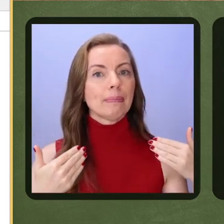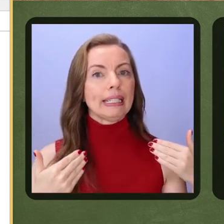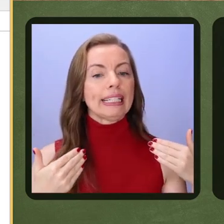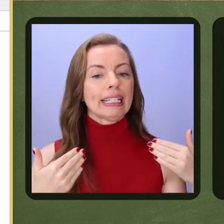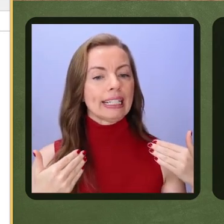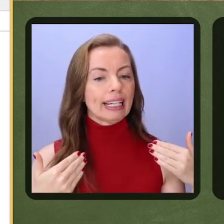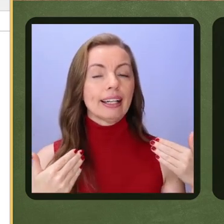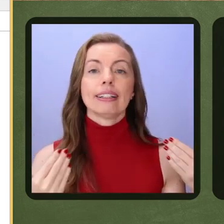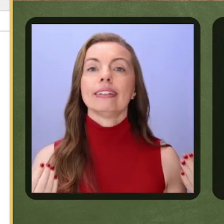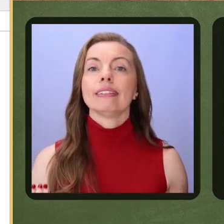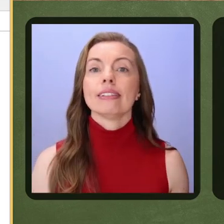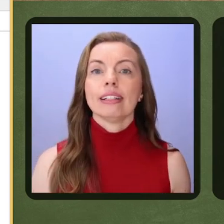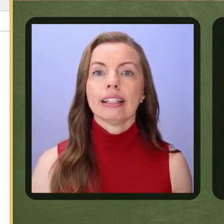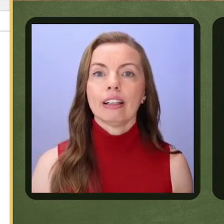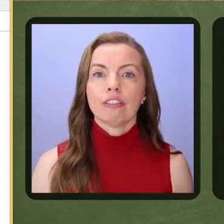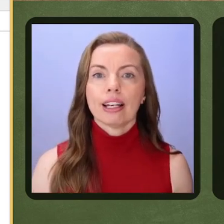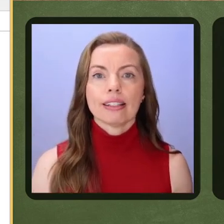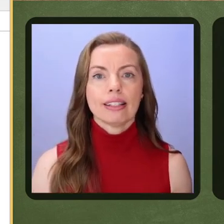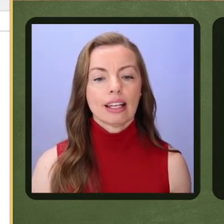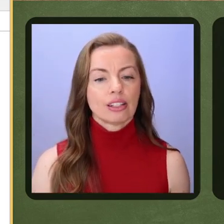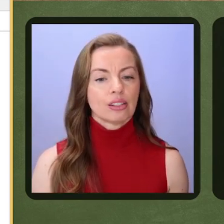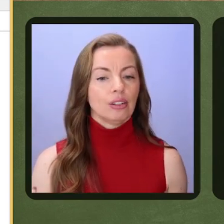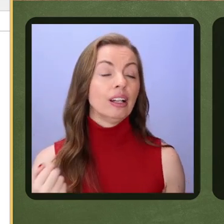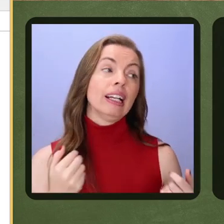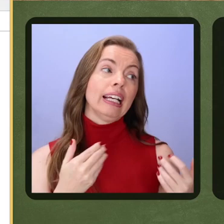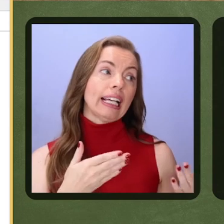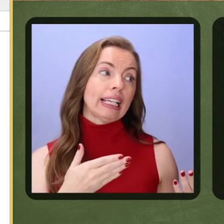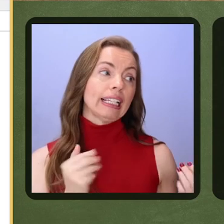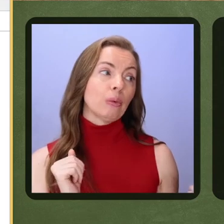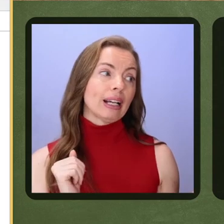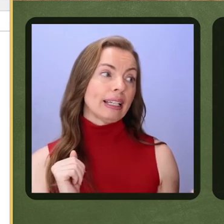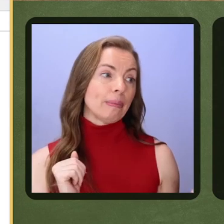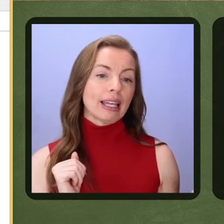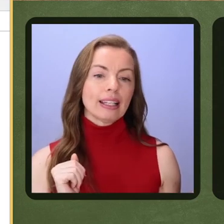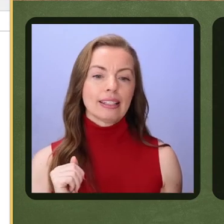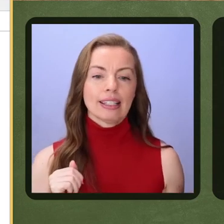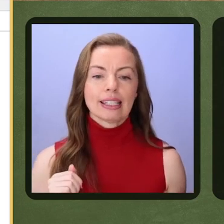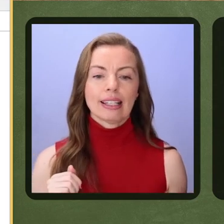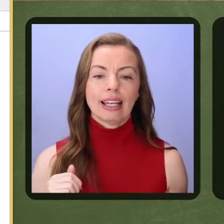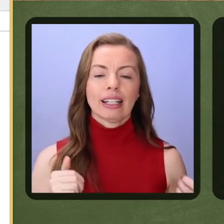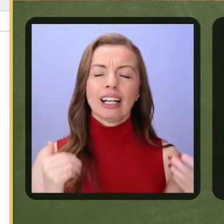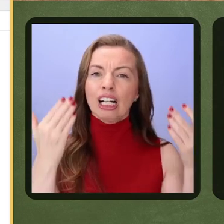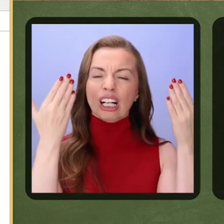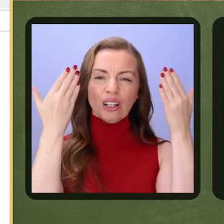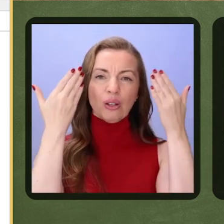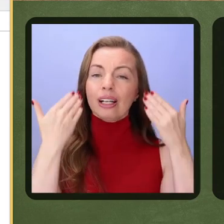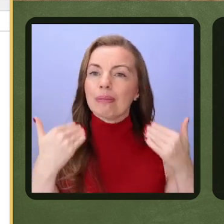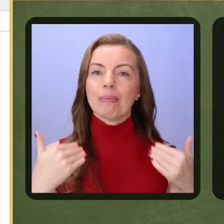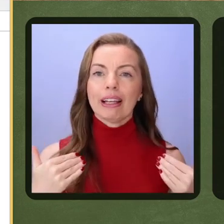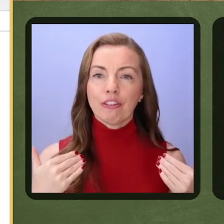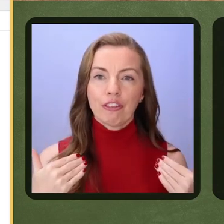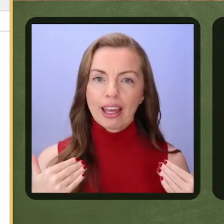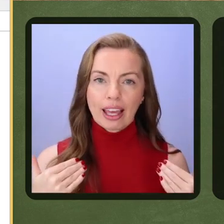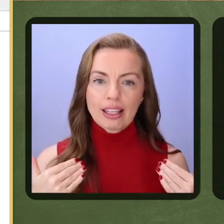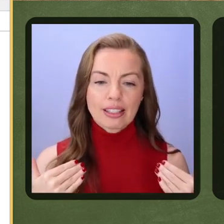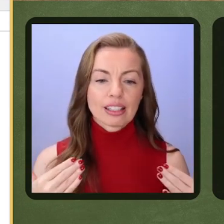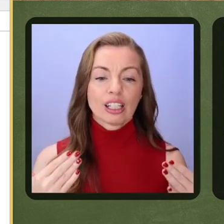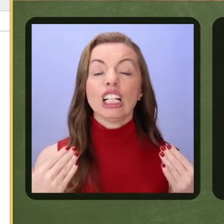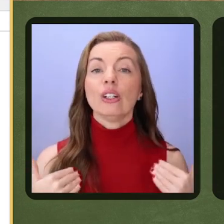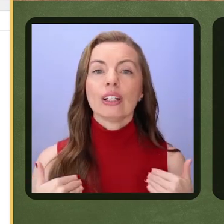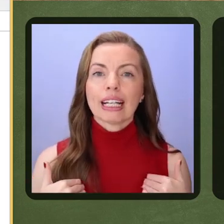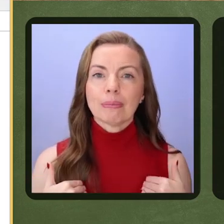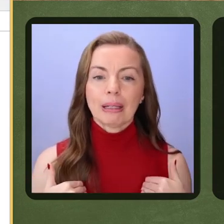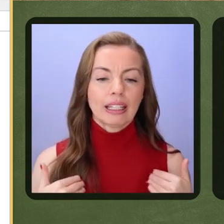olha pra minha cara de quem faz isso. Here what he means is like, look at my